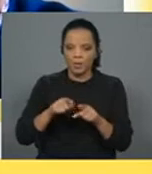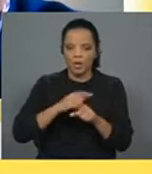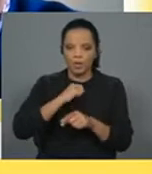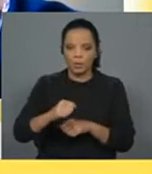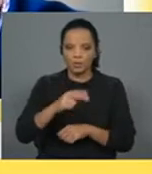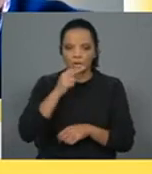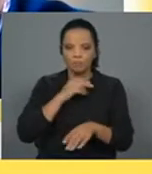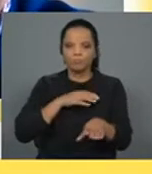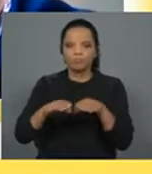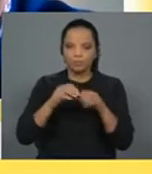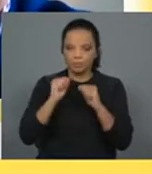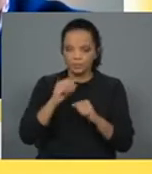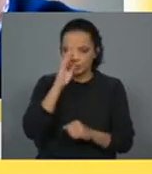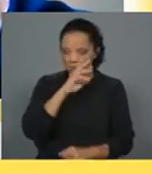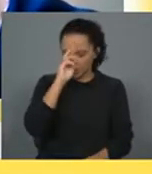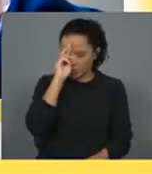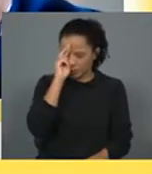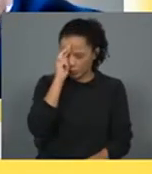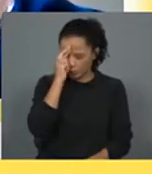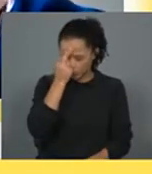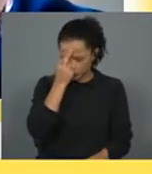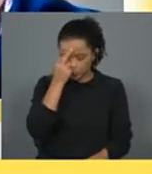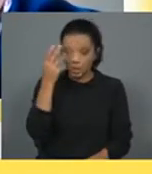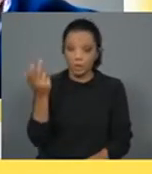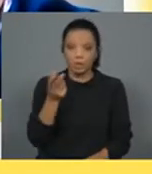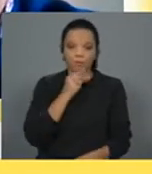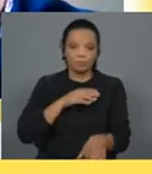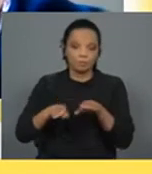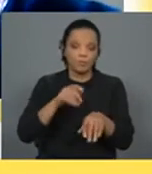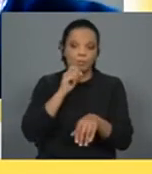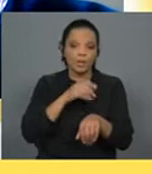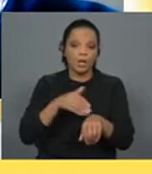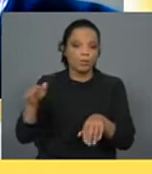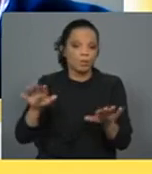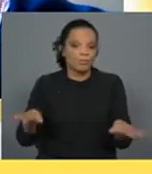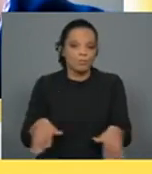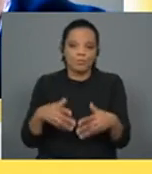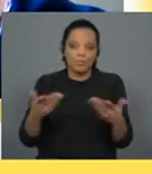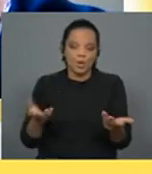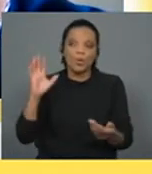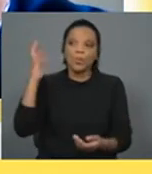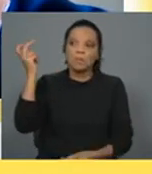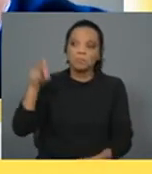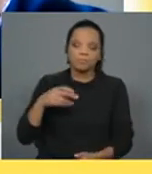tiverem capacidade para aguentar sismos fortes, o sismo pode vir em qualquer altura, não precisamos saber quando é que